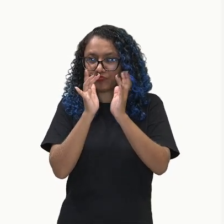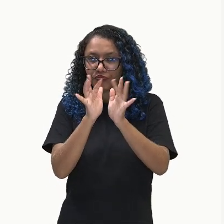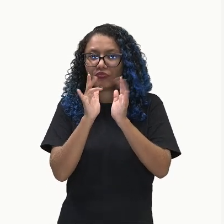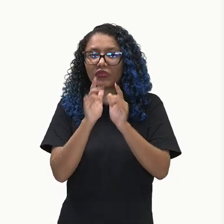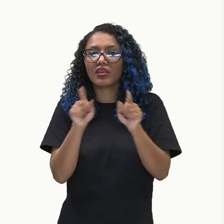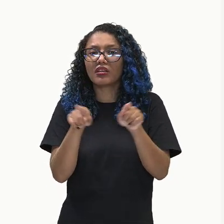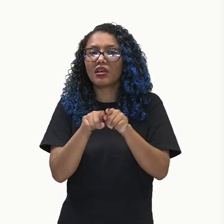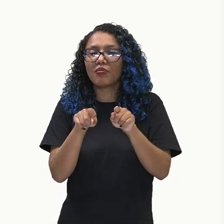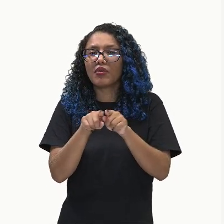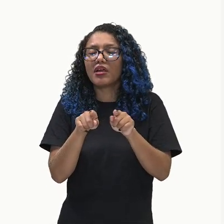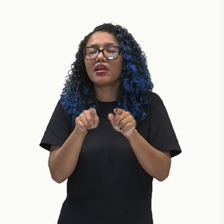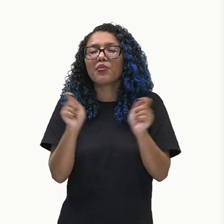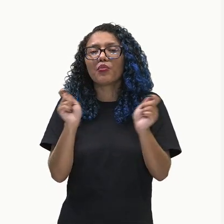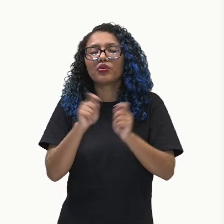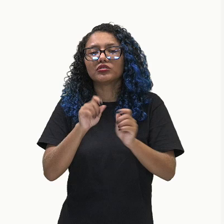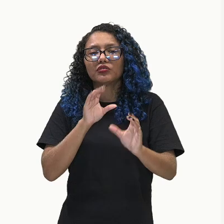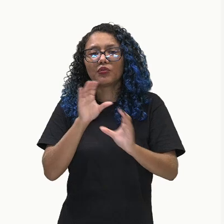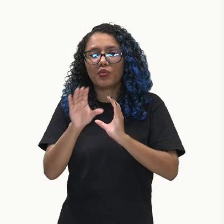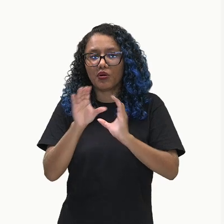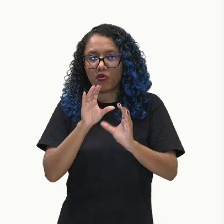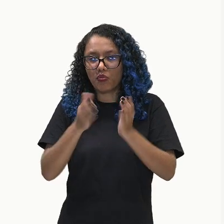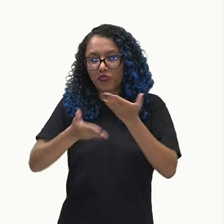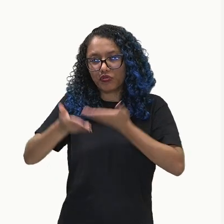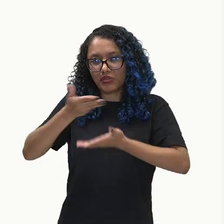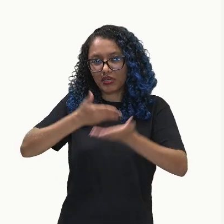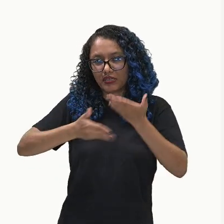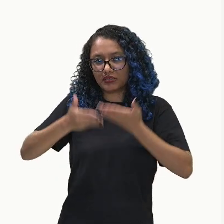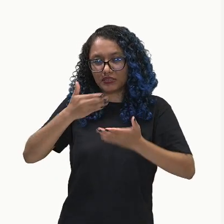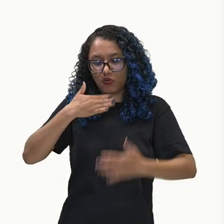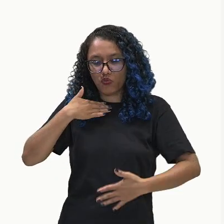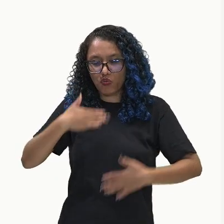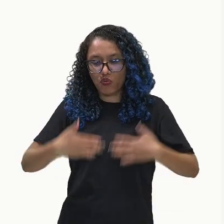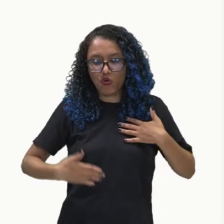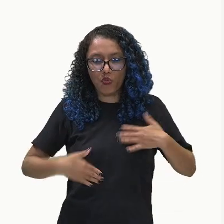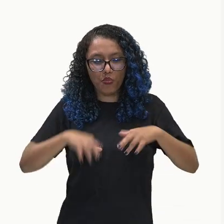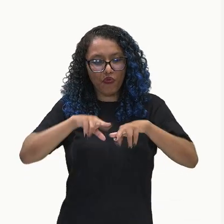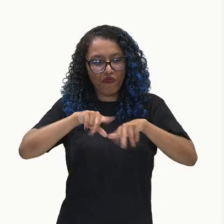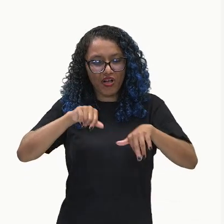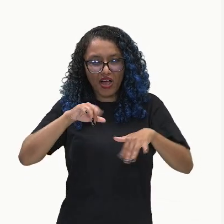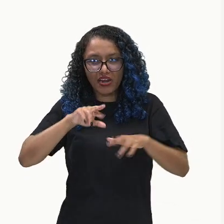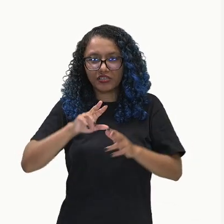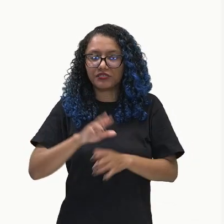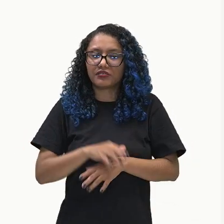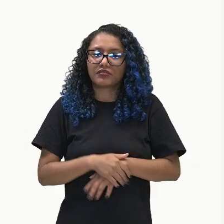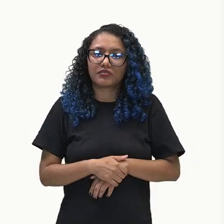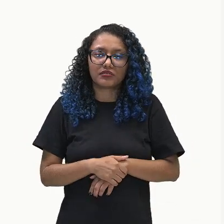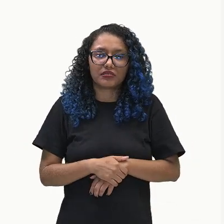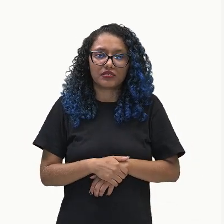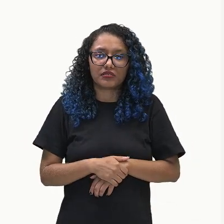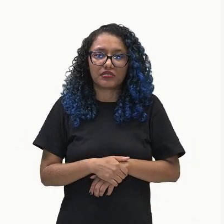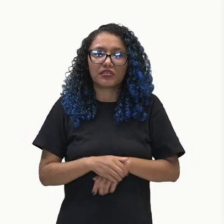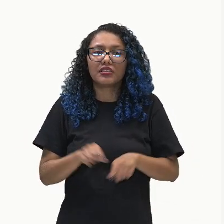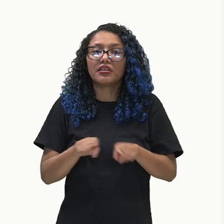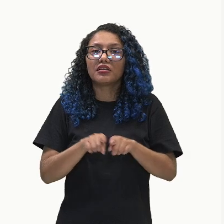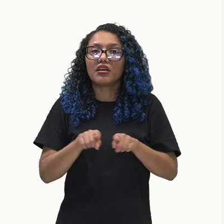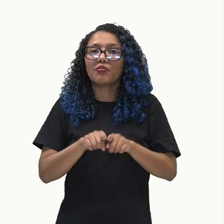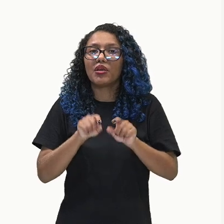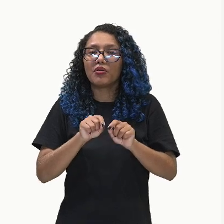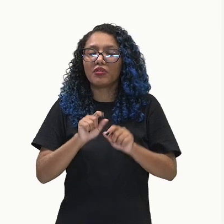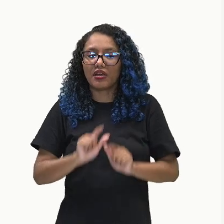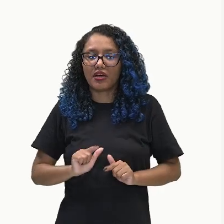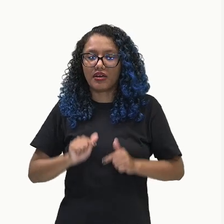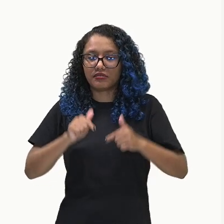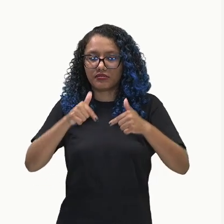comunicação rápida entre diferentes partes do corpo e a resposta a estímulos